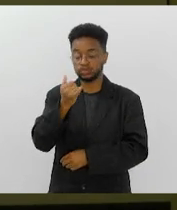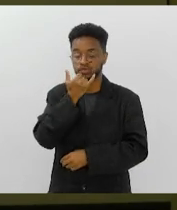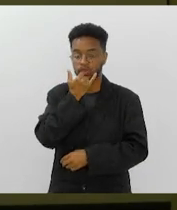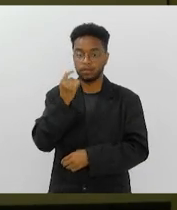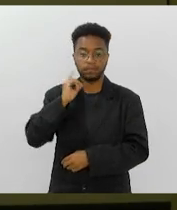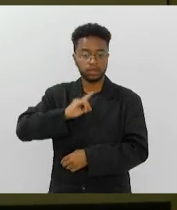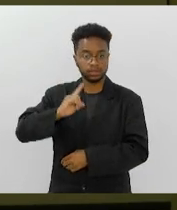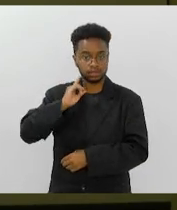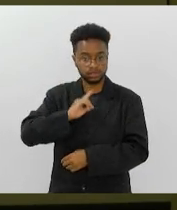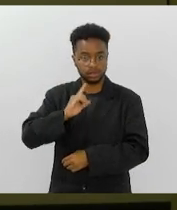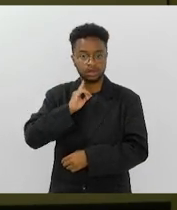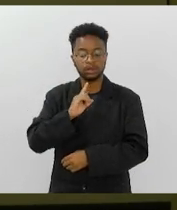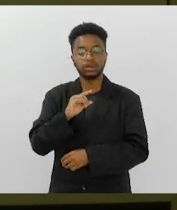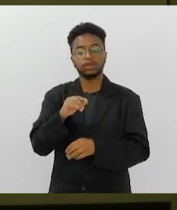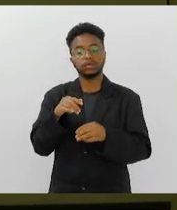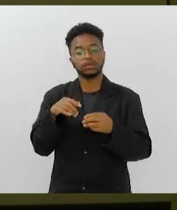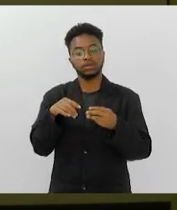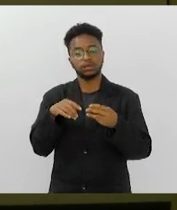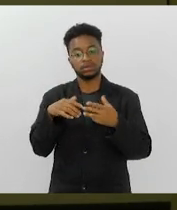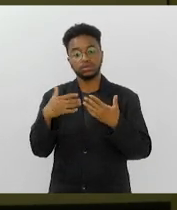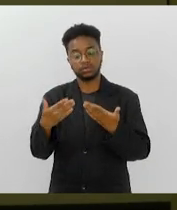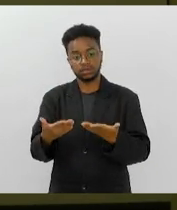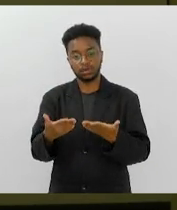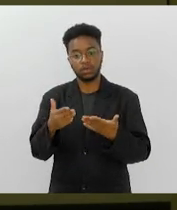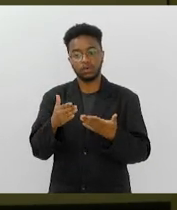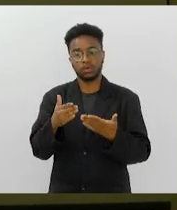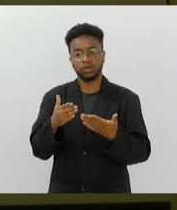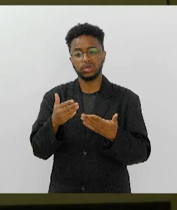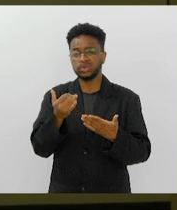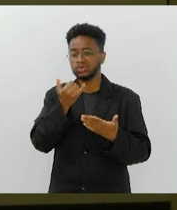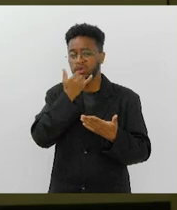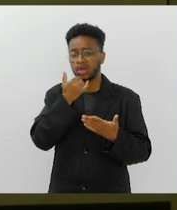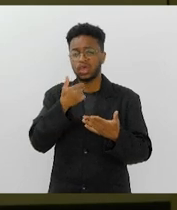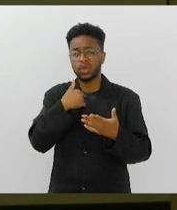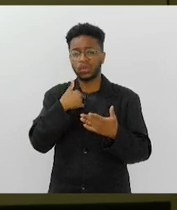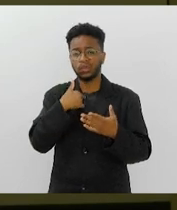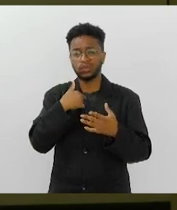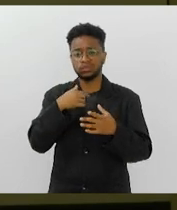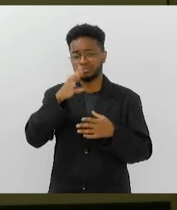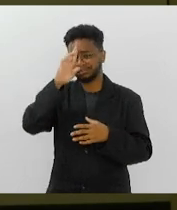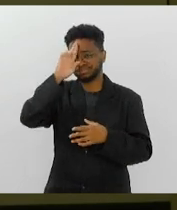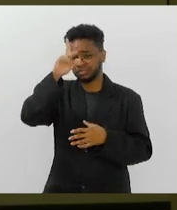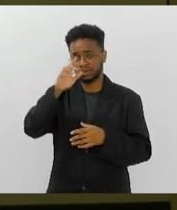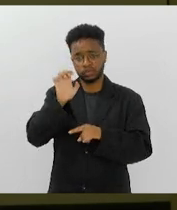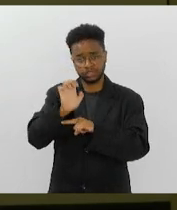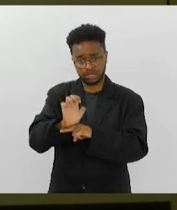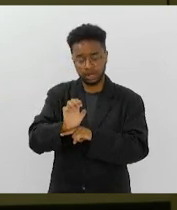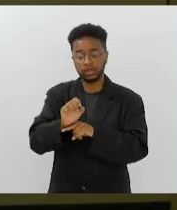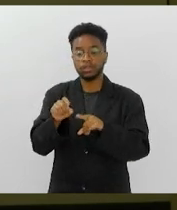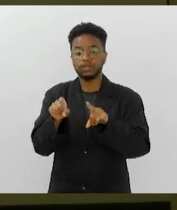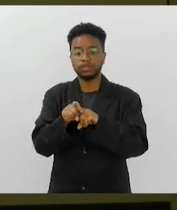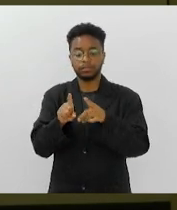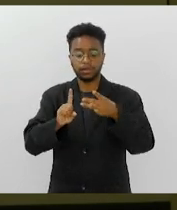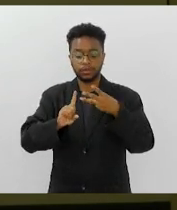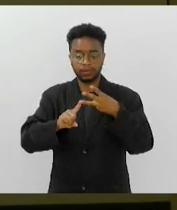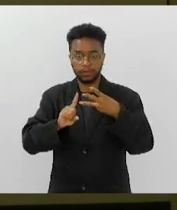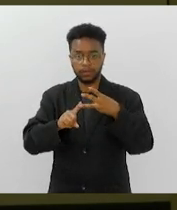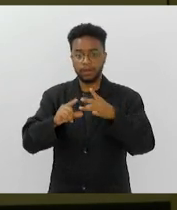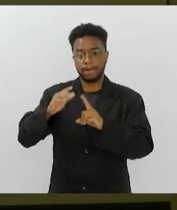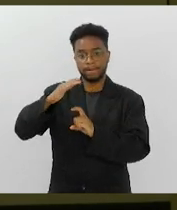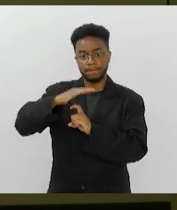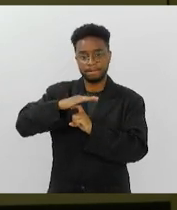Fiz pior que a Vanessa, né? Paraná, até que eu troquei completamente o estado. E do estado do Paraná, a Rosineide